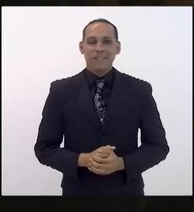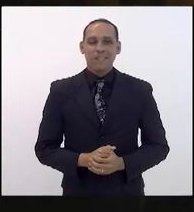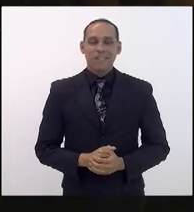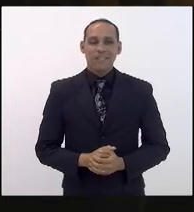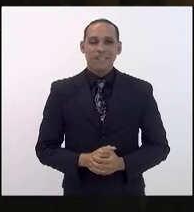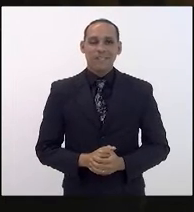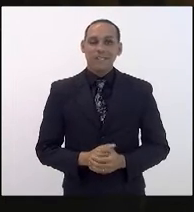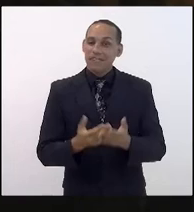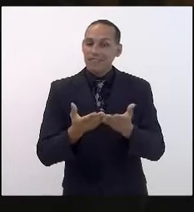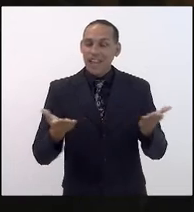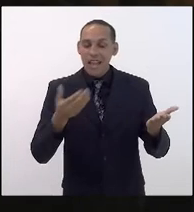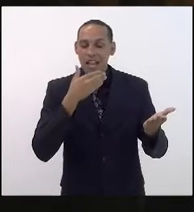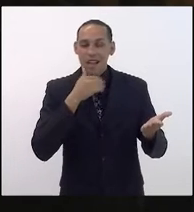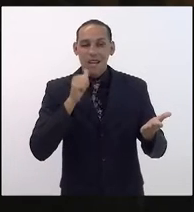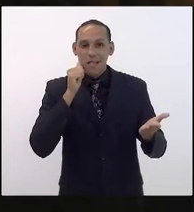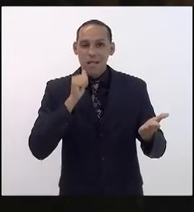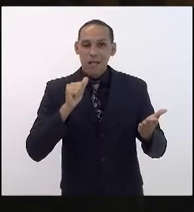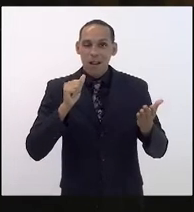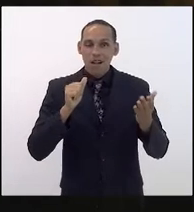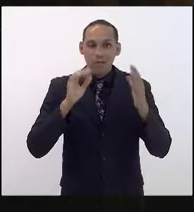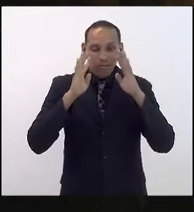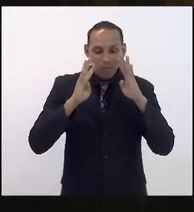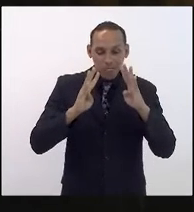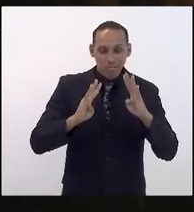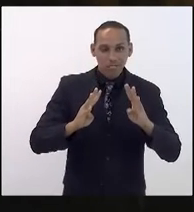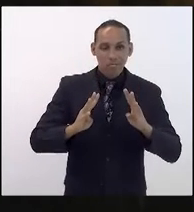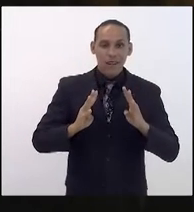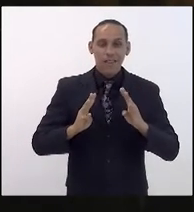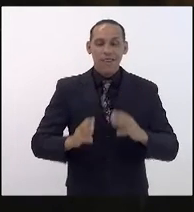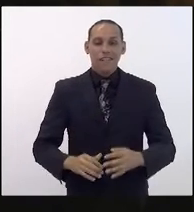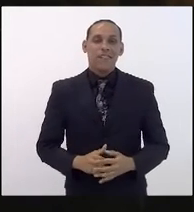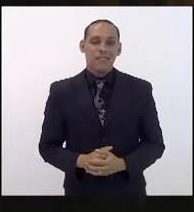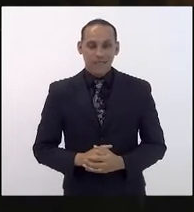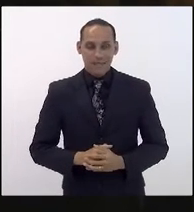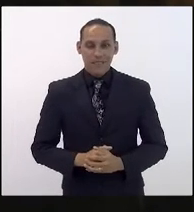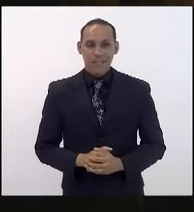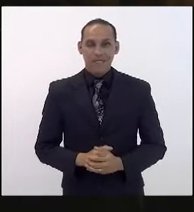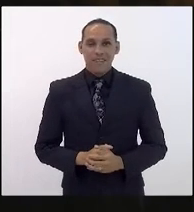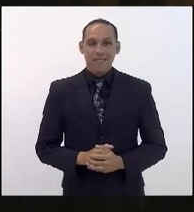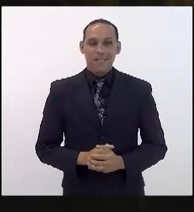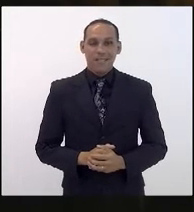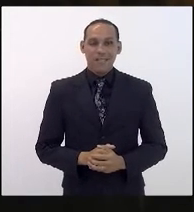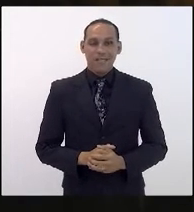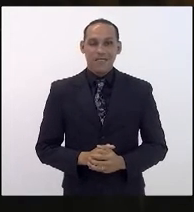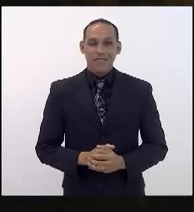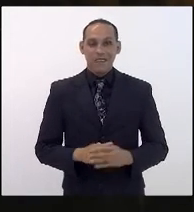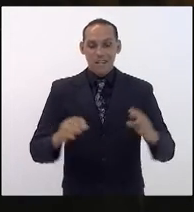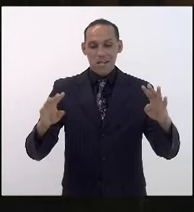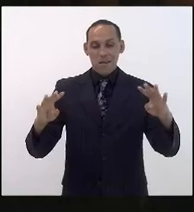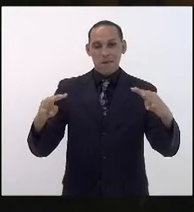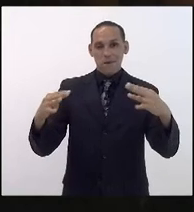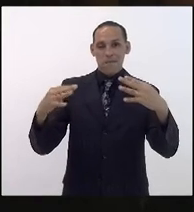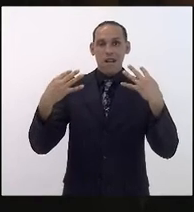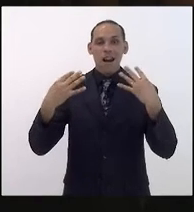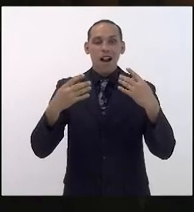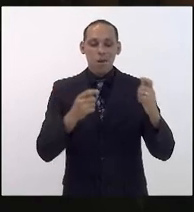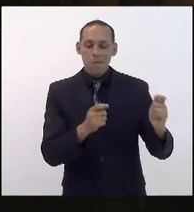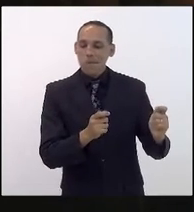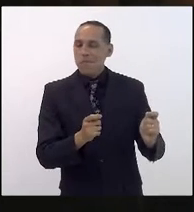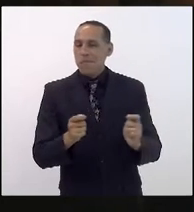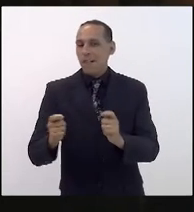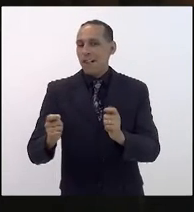senhoras e senhores telespectadores e assistem com frequência